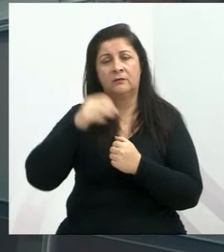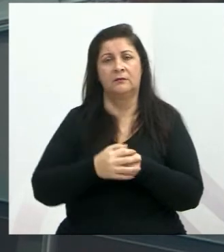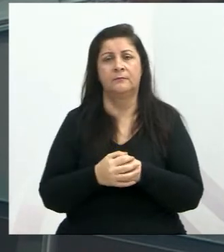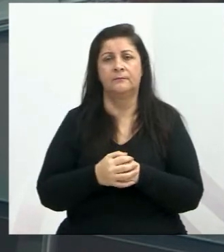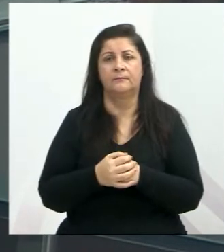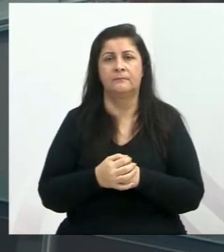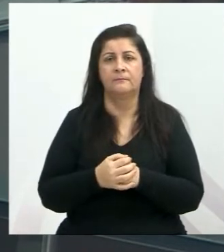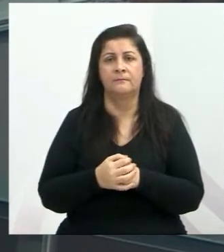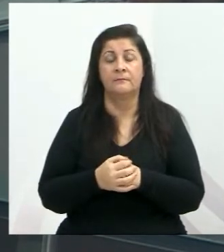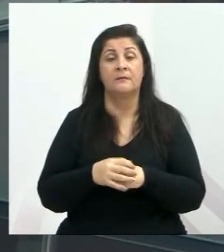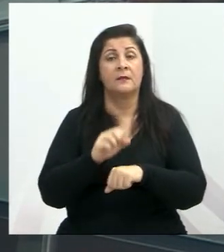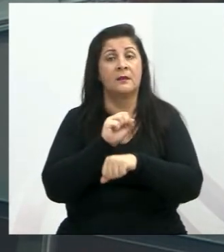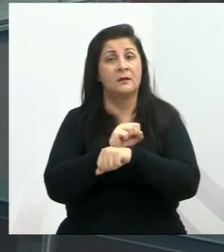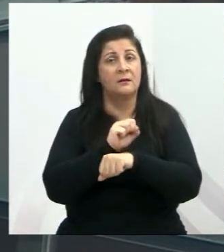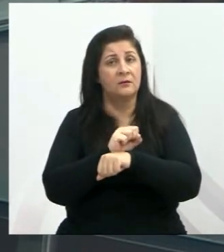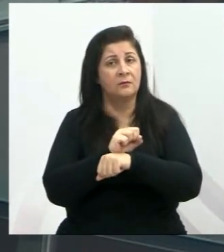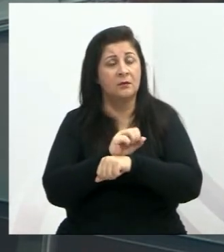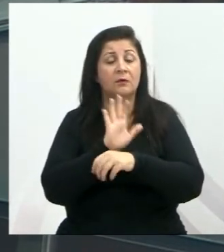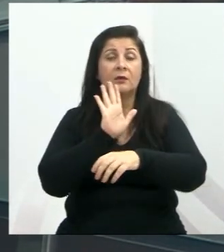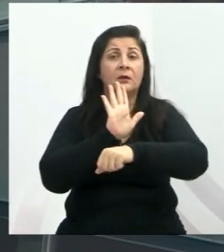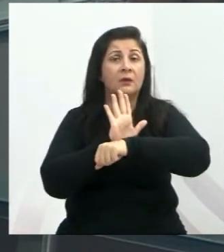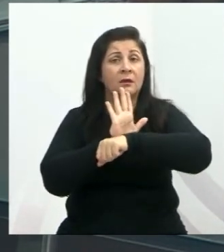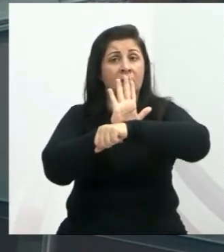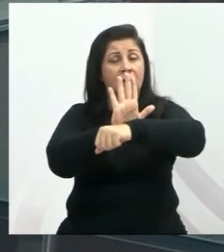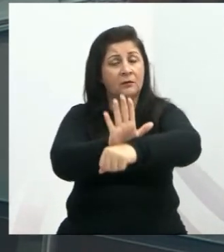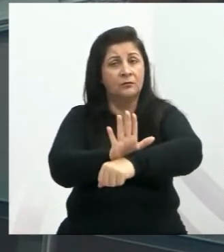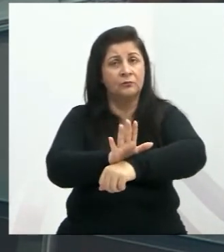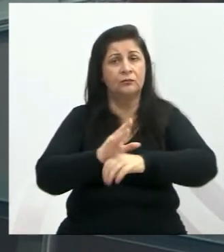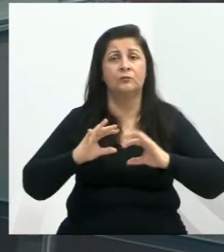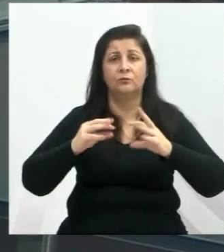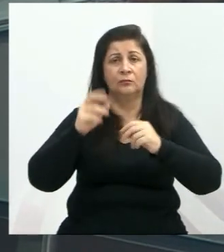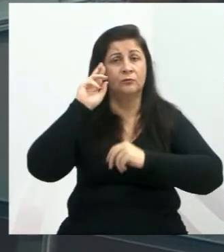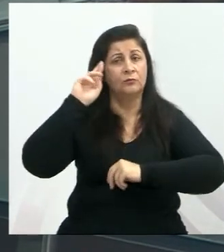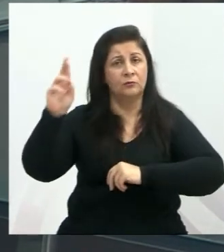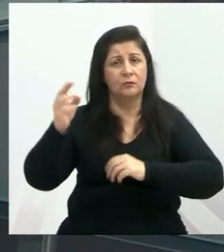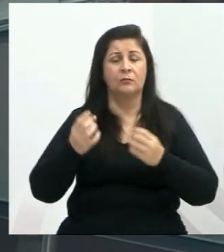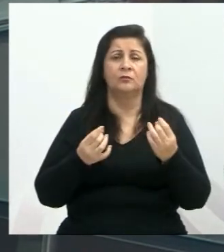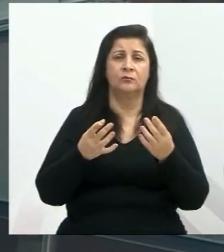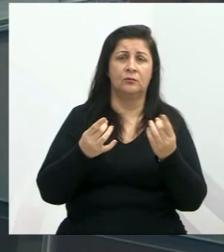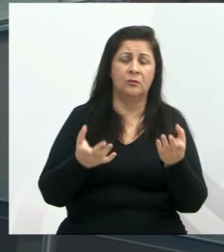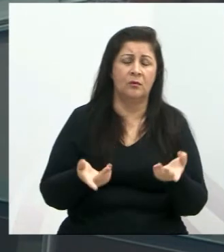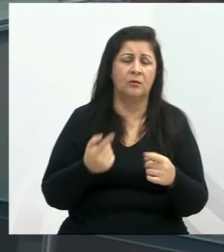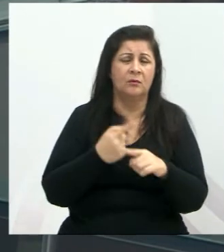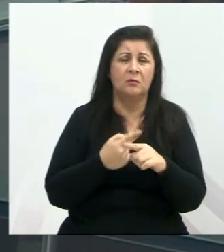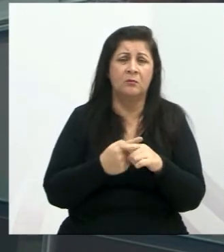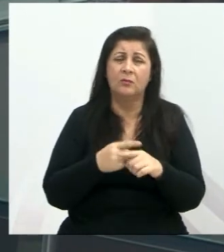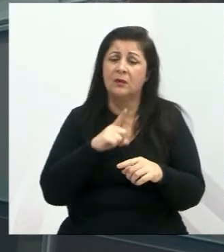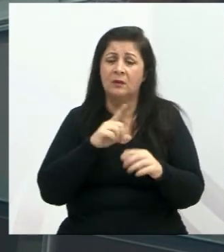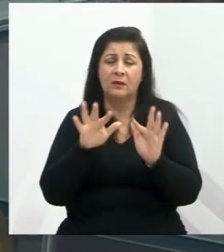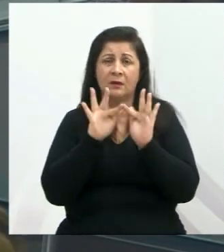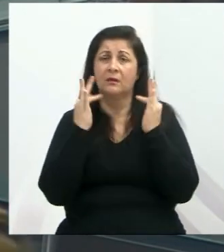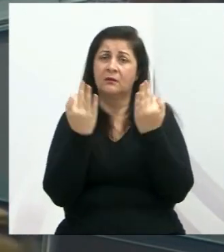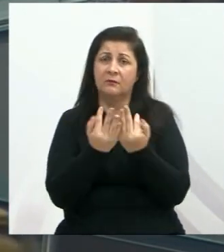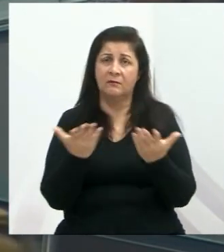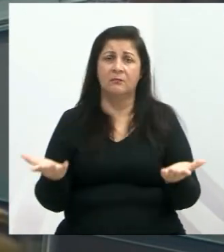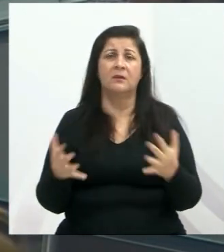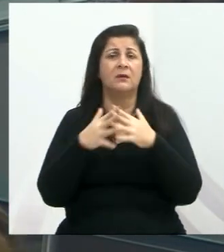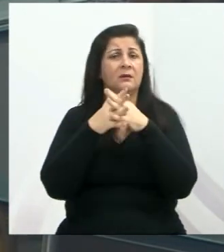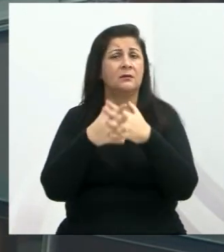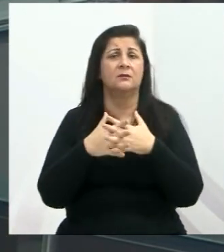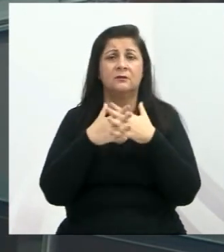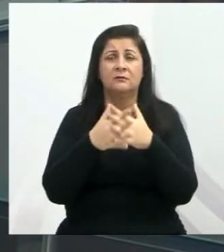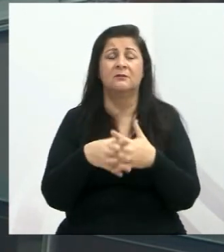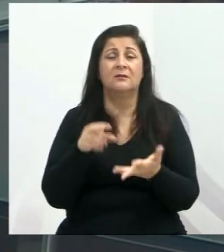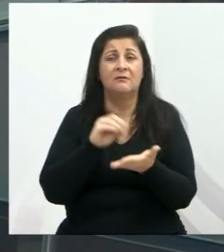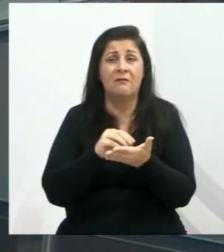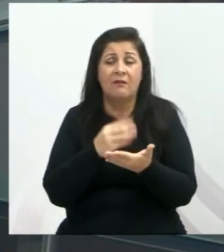sinalização e uma mão estendida para que a gente possa ajudar esses pais, mães de famílias que hoje estão passando dificuldade com falta de